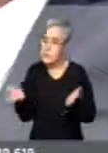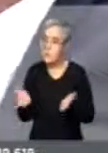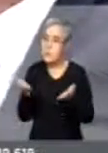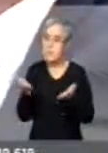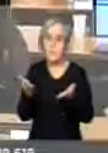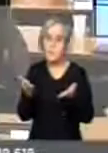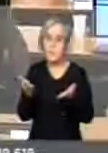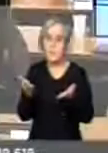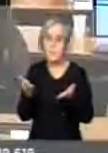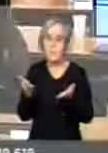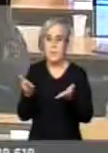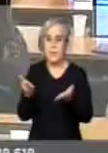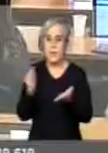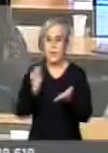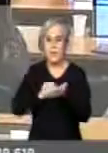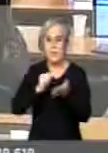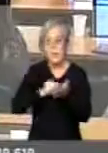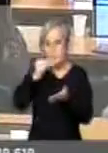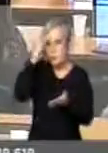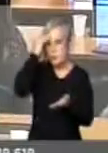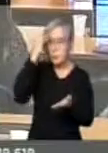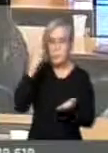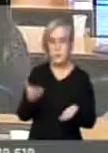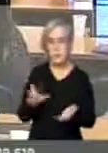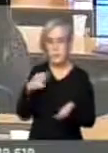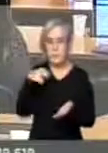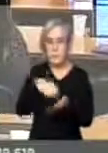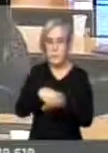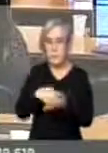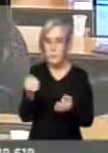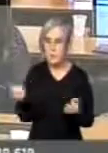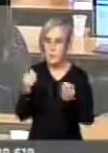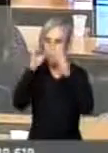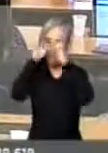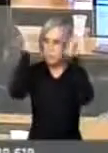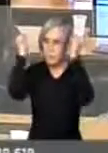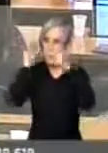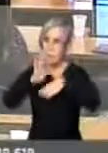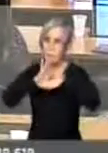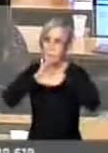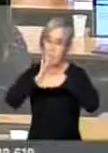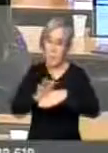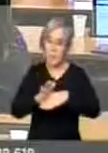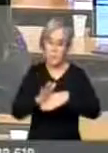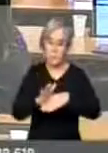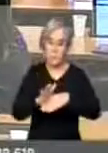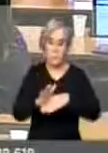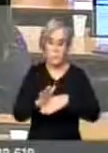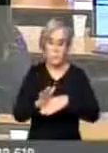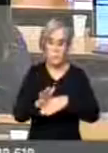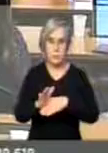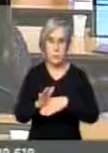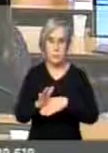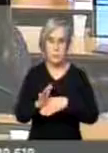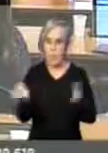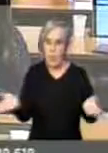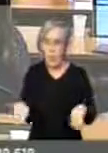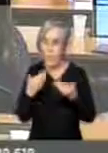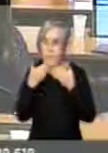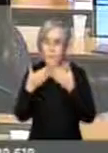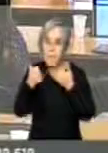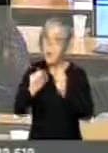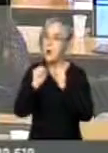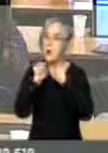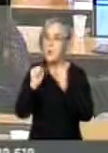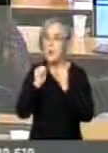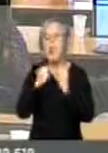impunidade. E é uma verdade. O Supremo Tribunal Federal, com esta decisão, ajudou a alimentar a